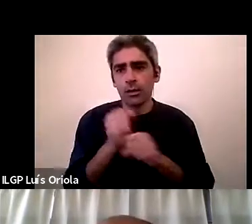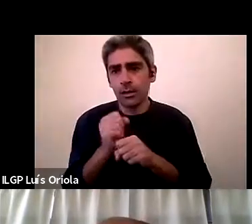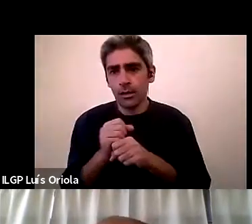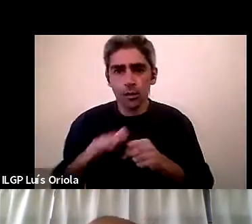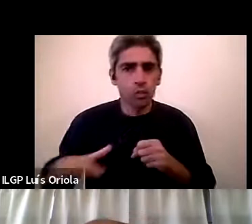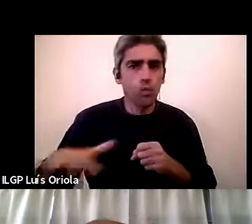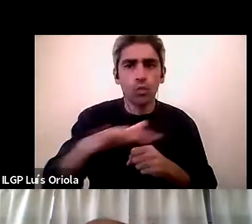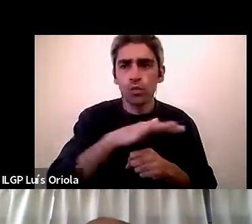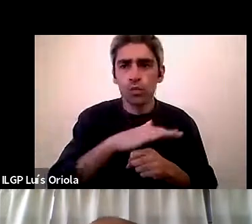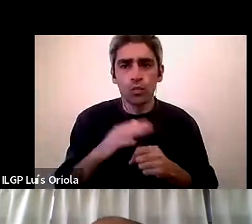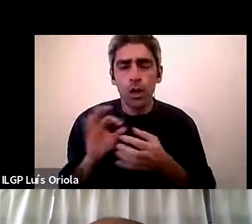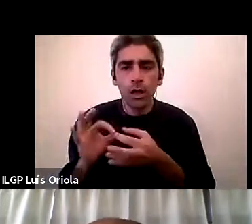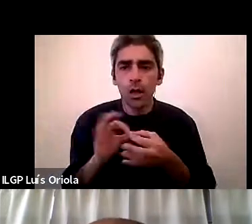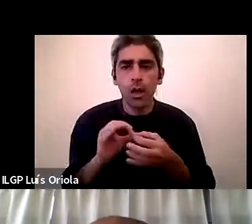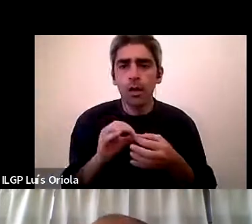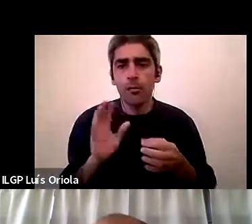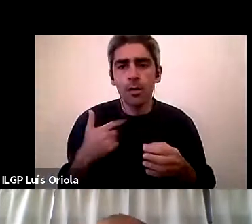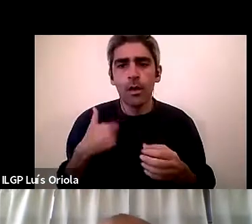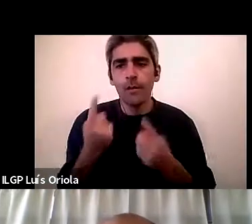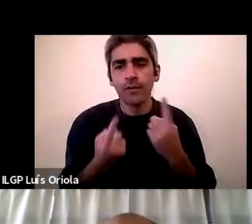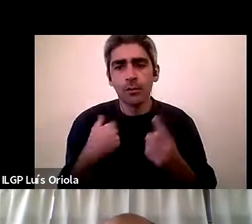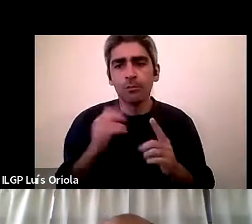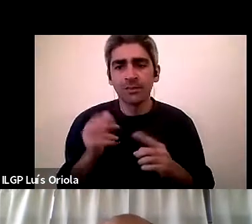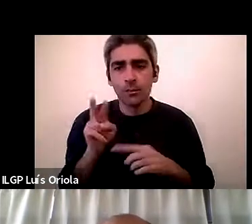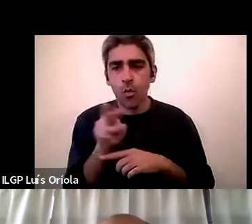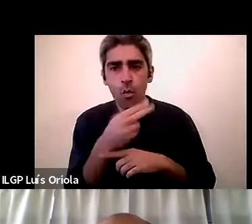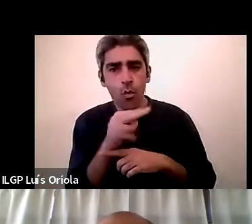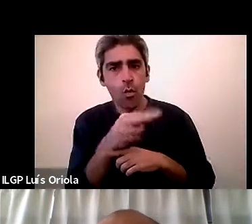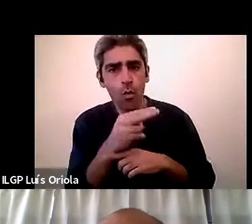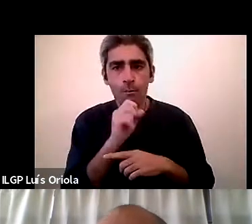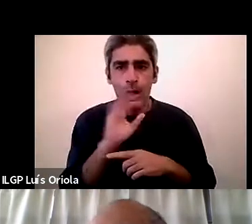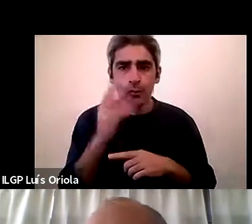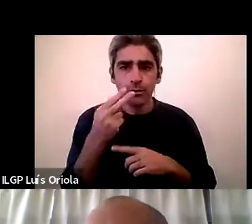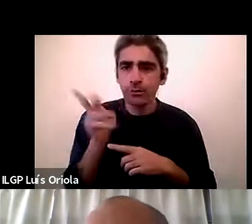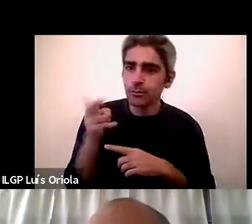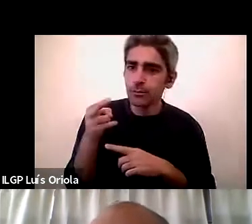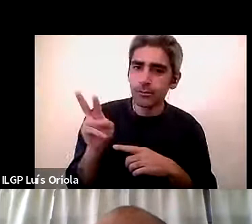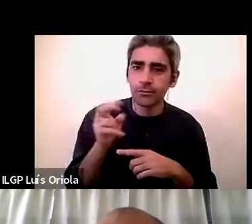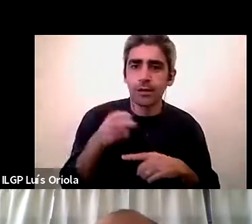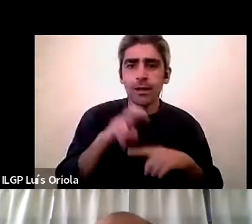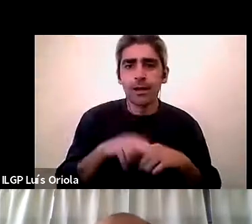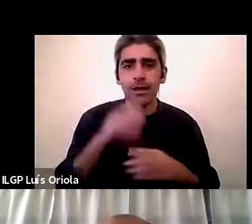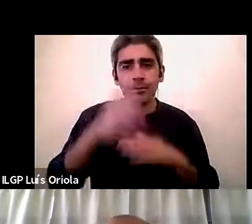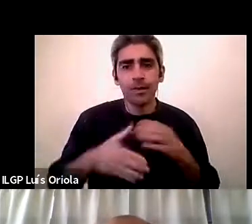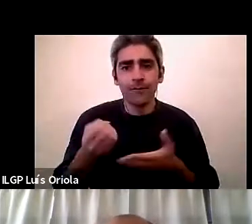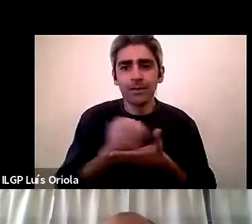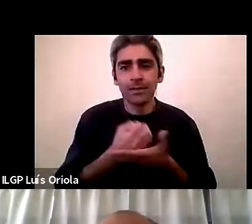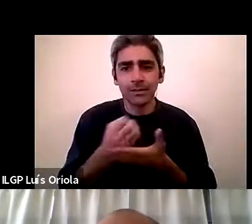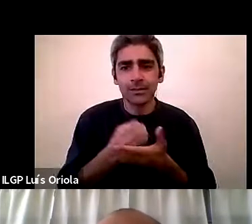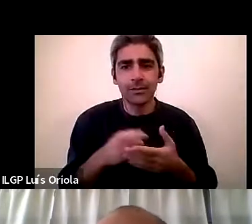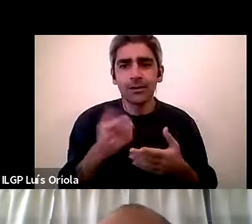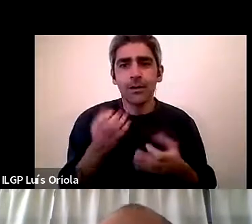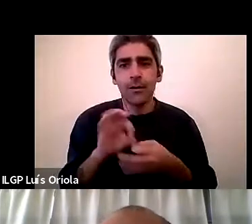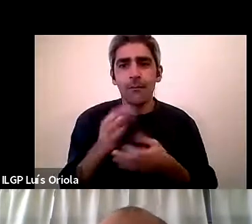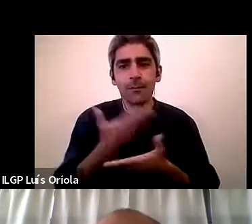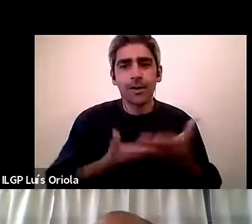e é a razão pela qual eu de vez em quando tenho que voltar a cabeça para o lado, ou pode acontecer que de repente a cadeira fique vazia. Isto de partilhar o